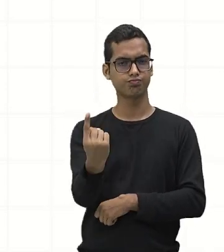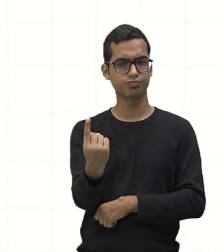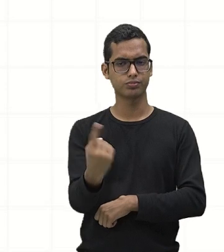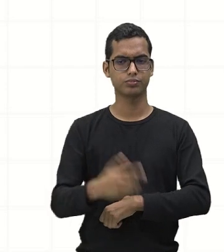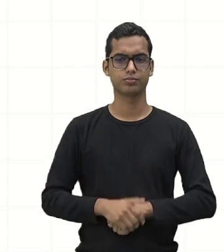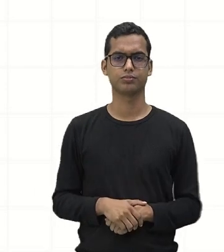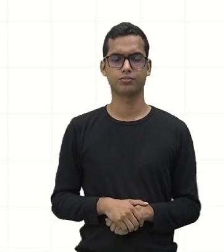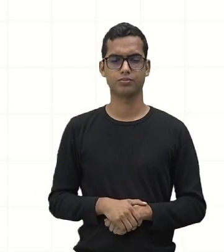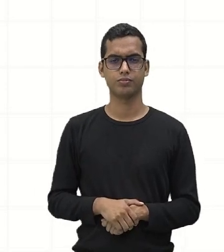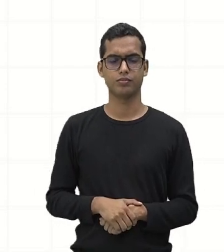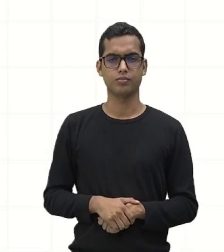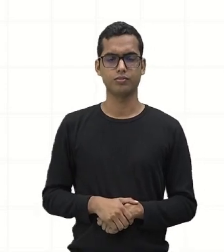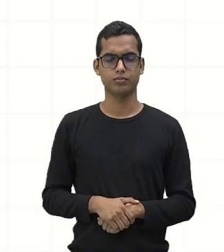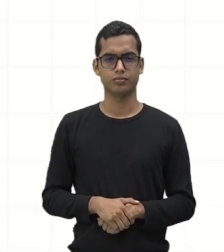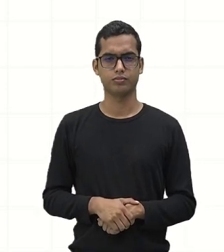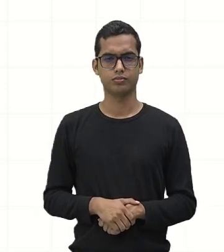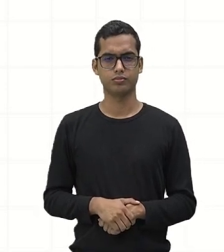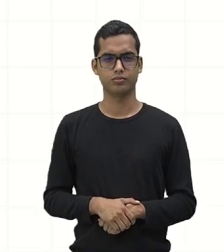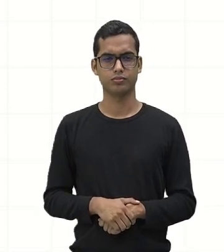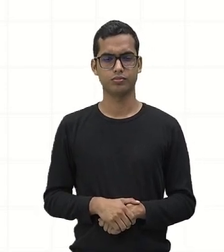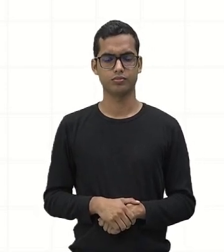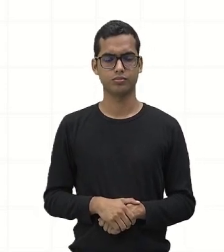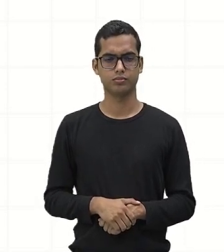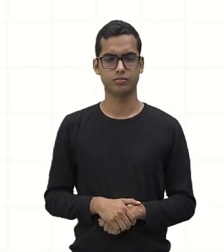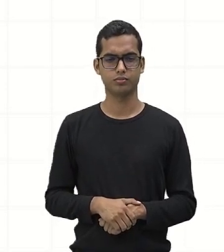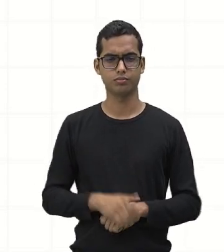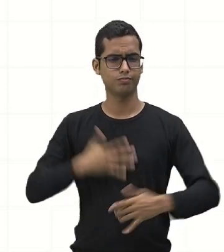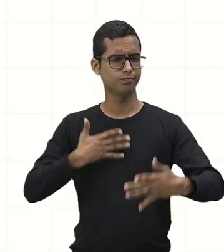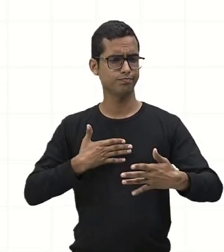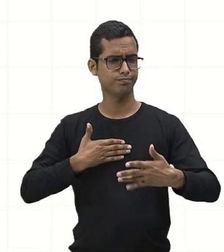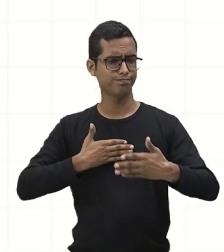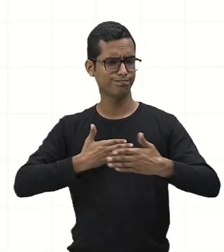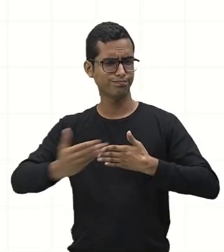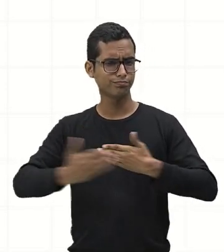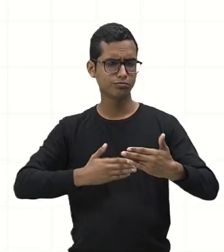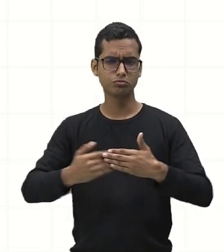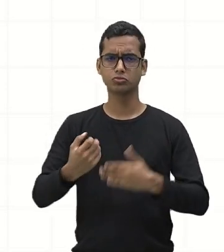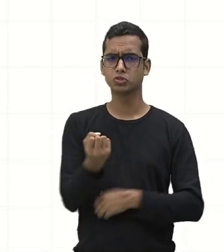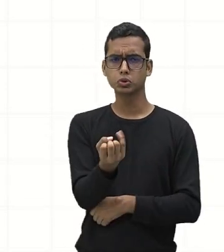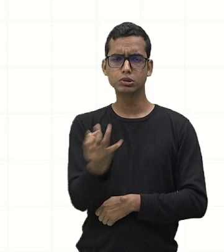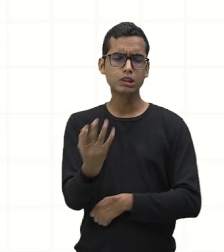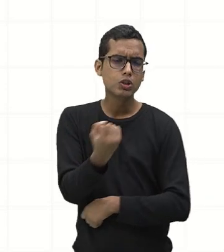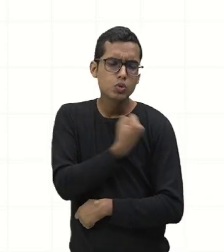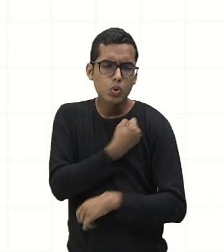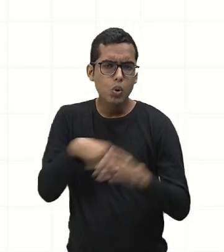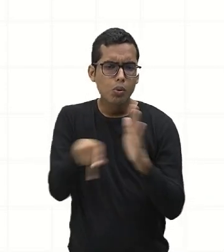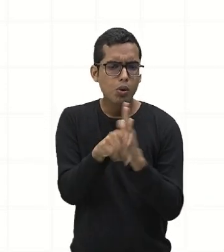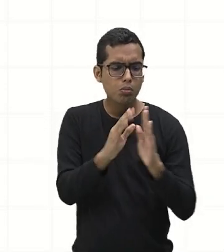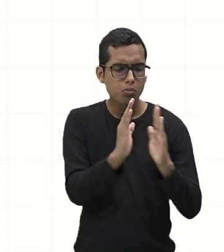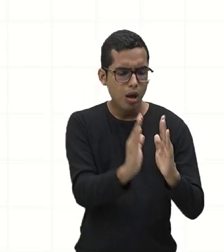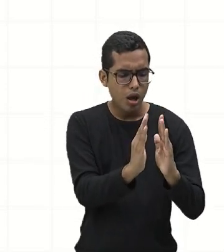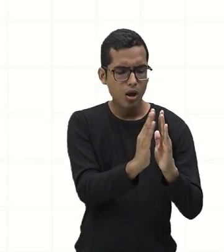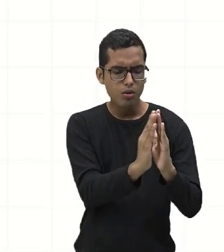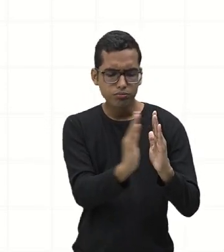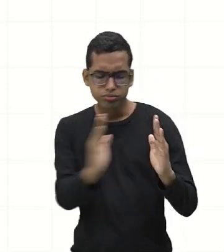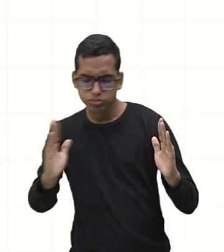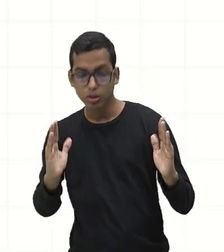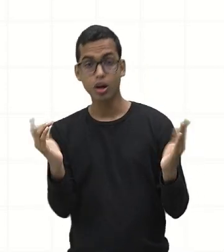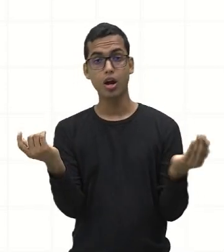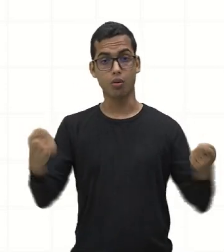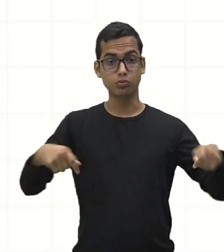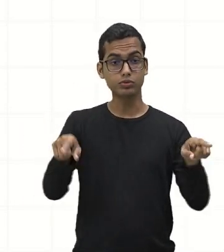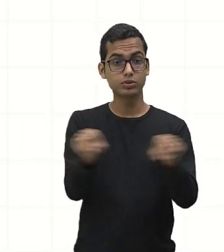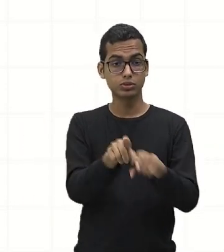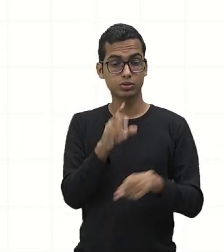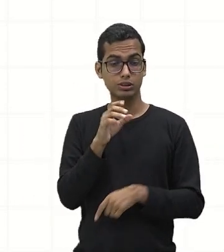1, tá? Então, não importa o tamanho que você pegar, né? Aqui, então, nós estamos